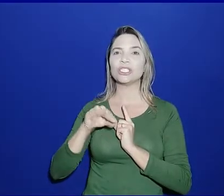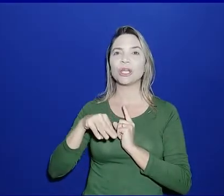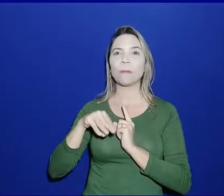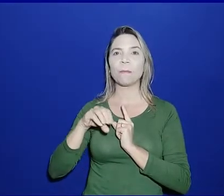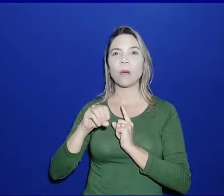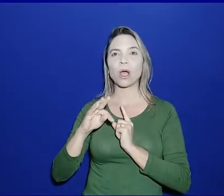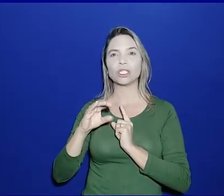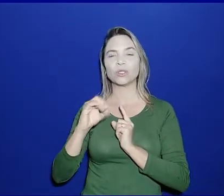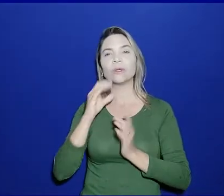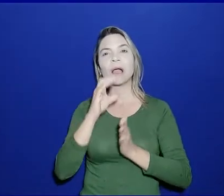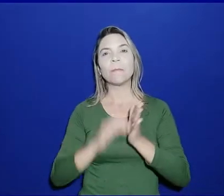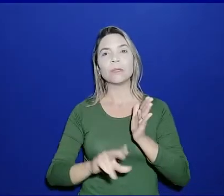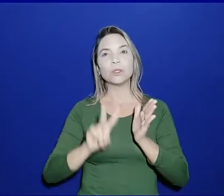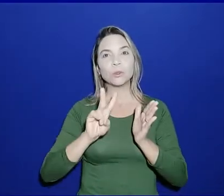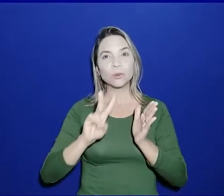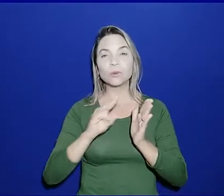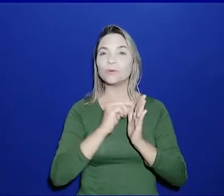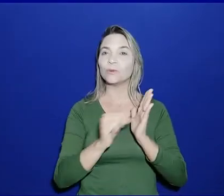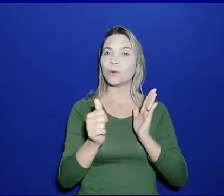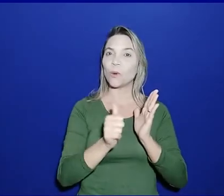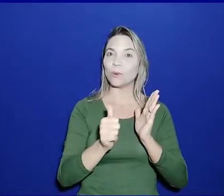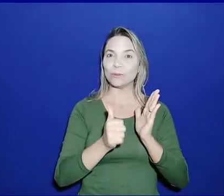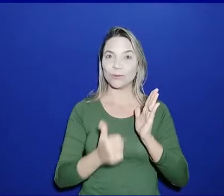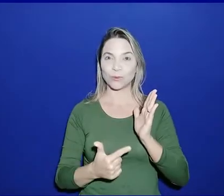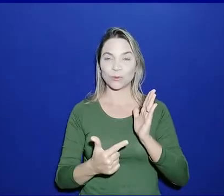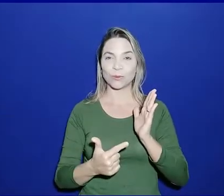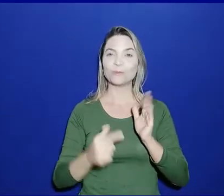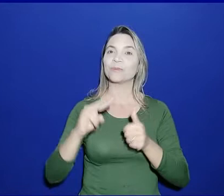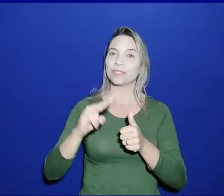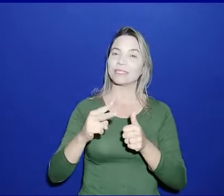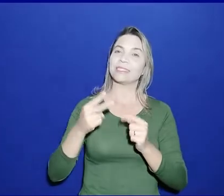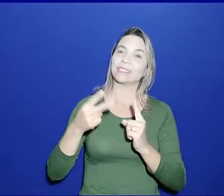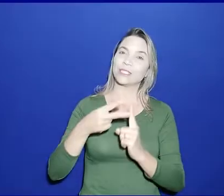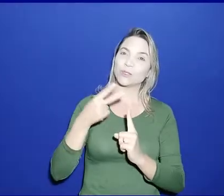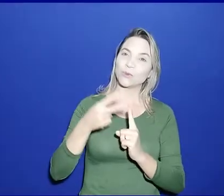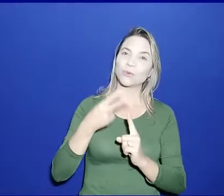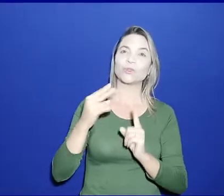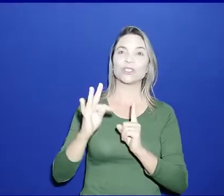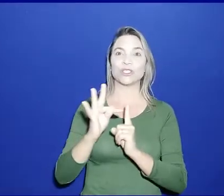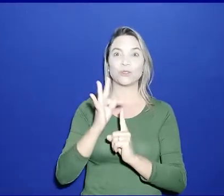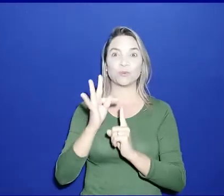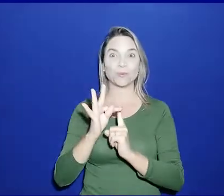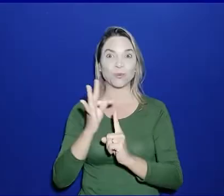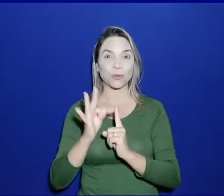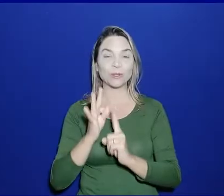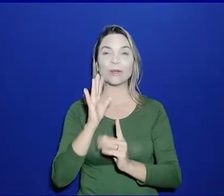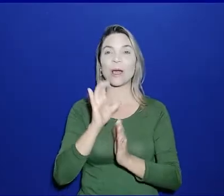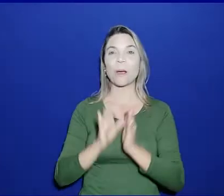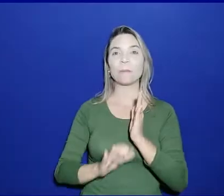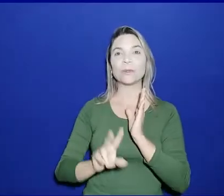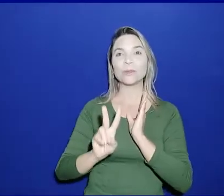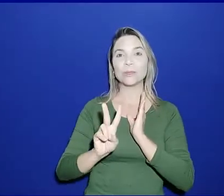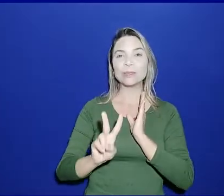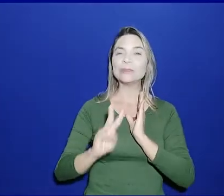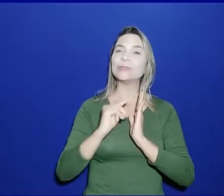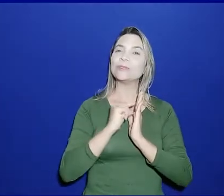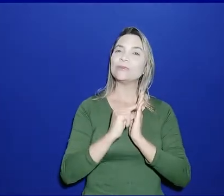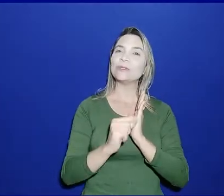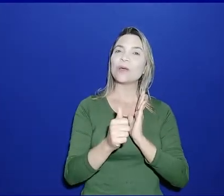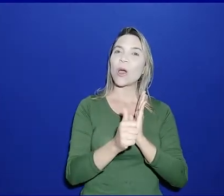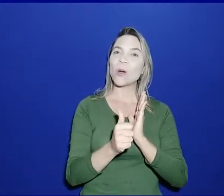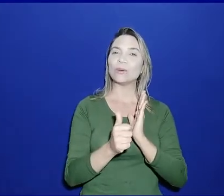2, versos 11 e 12. 2 Timóteo, capítulo 2,